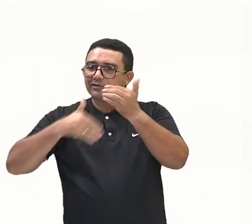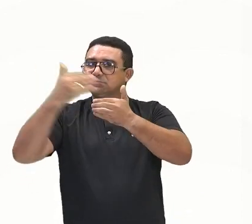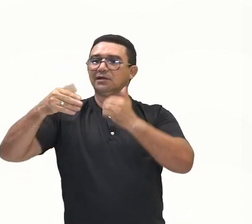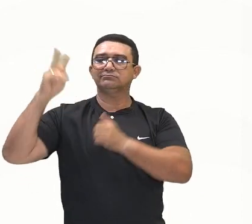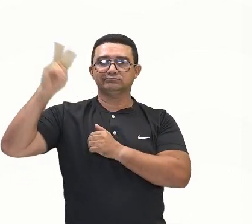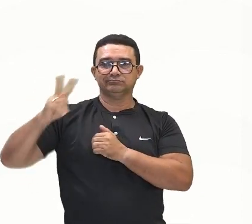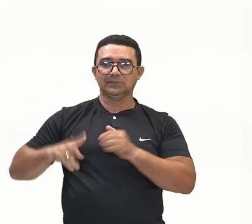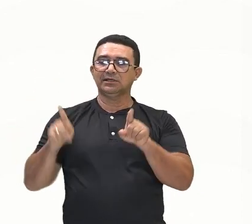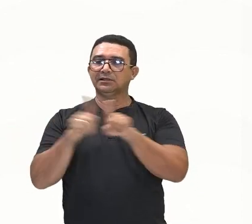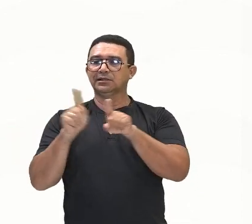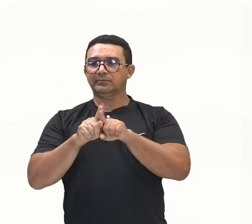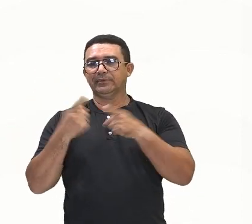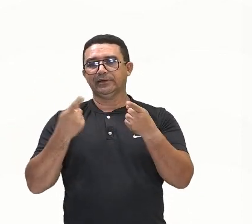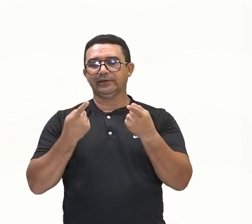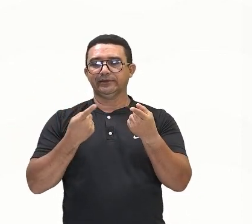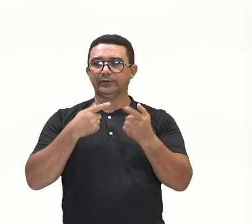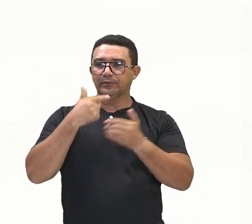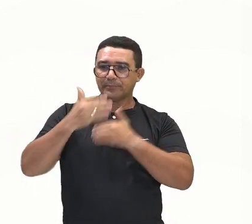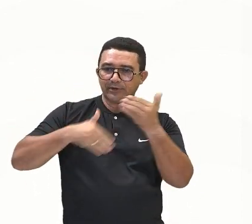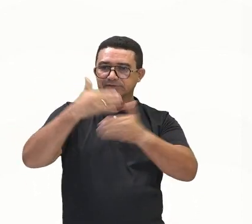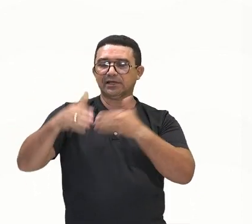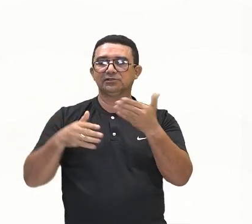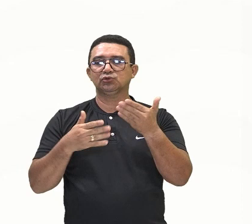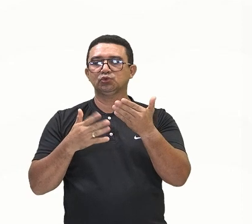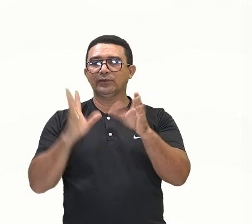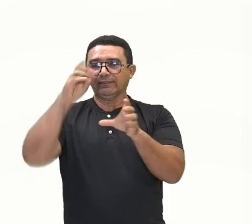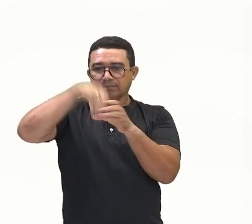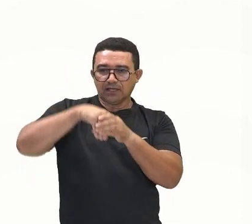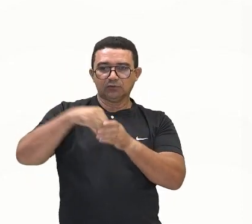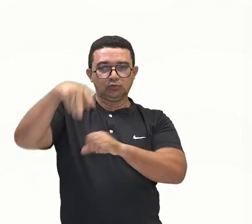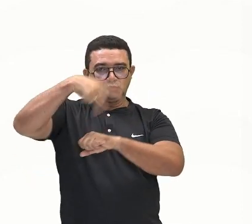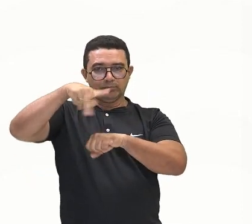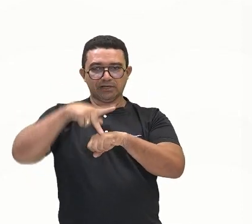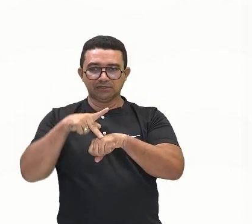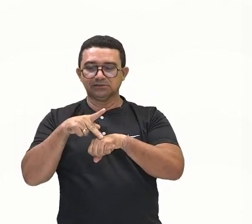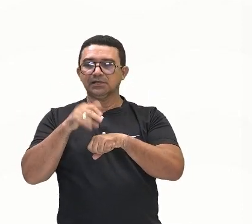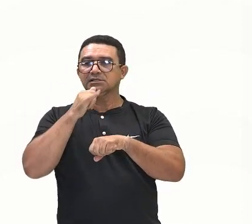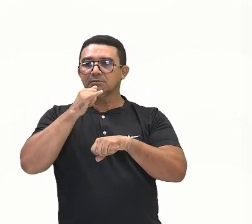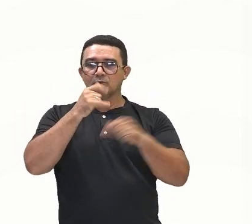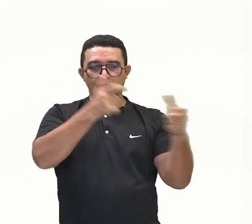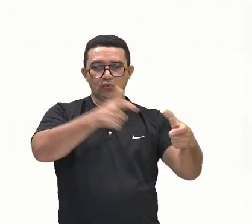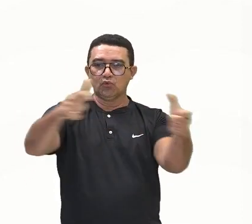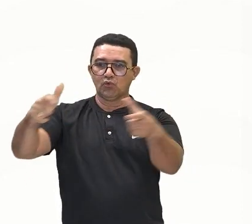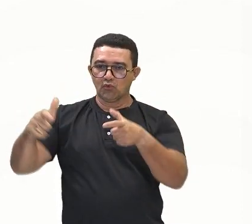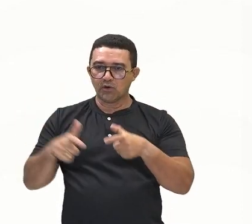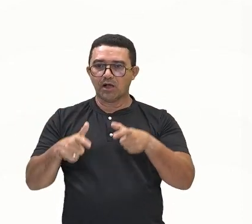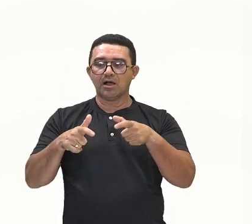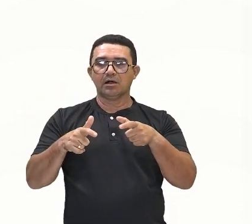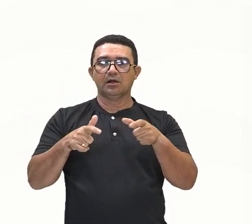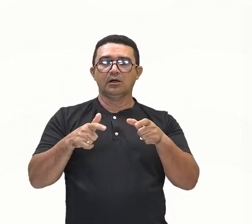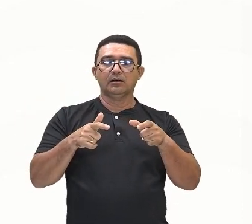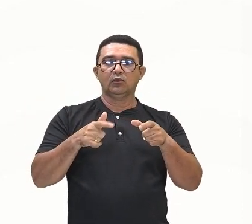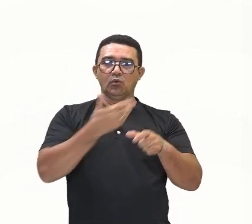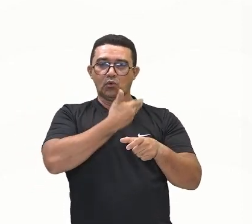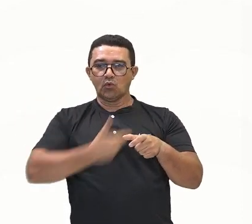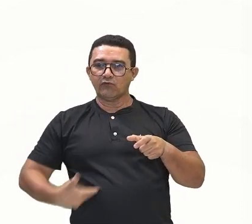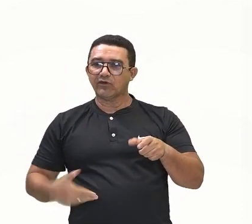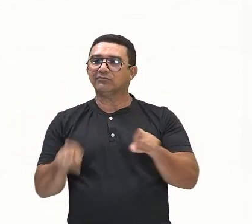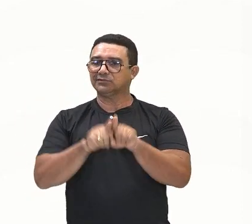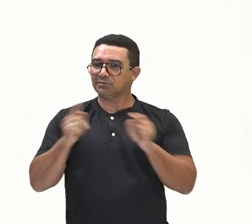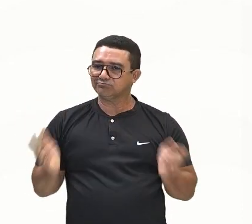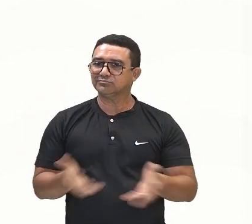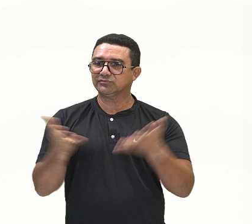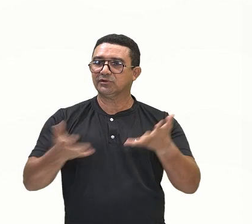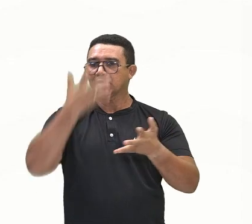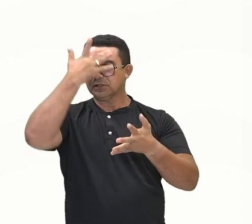processos migratórios internos, ou seja, aqueles processos de ocupação do território no qual o governo também incentivou